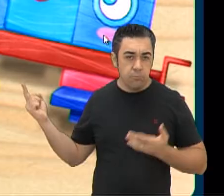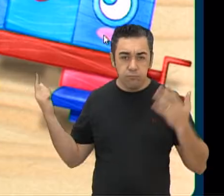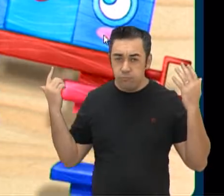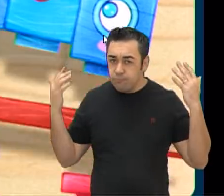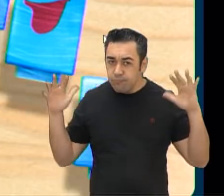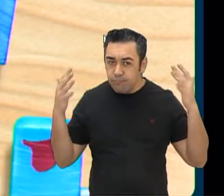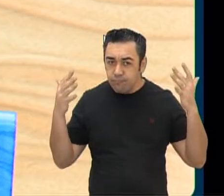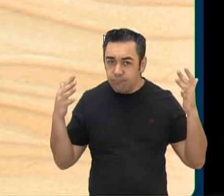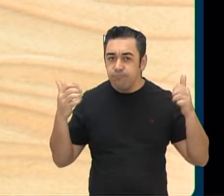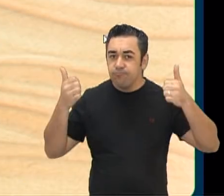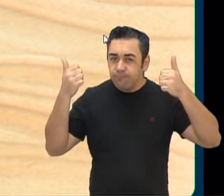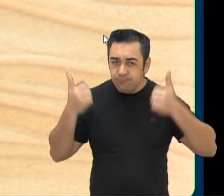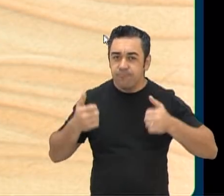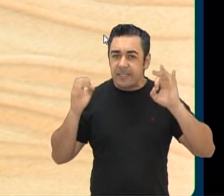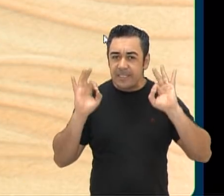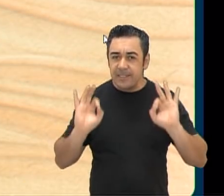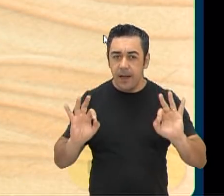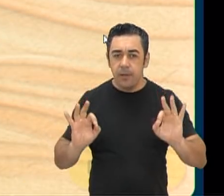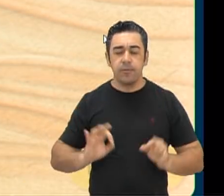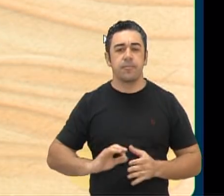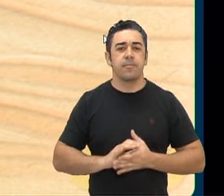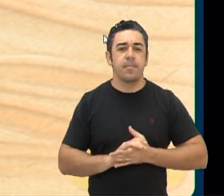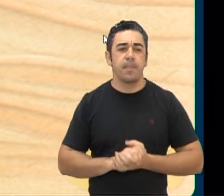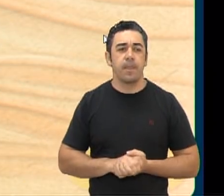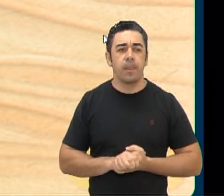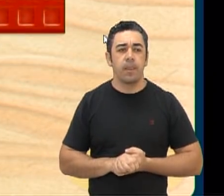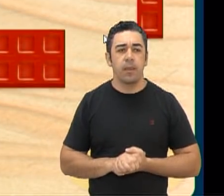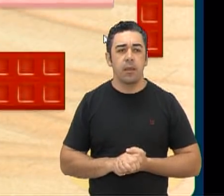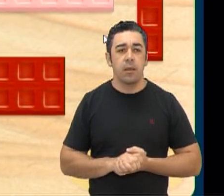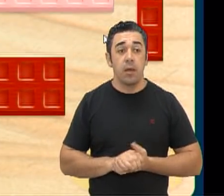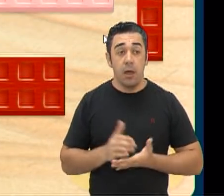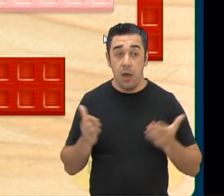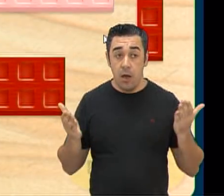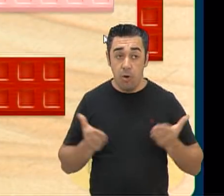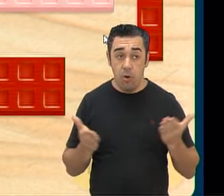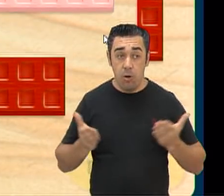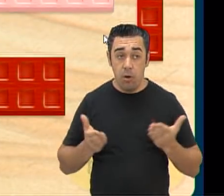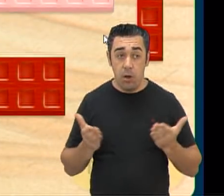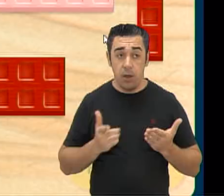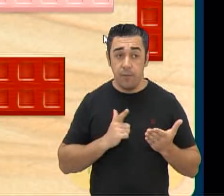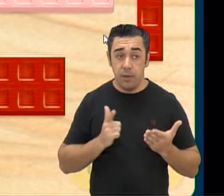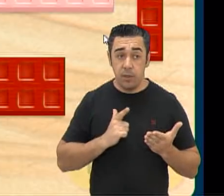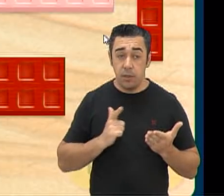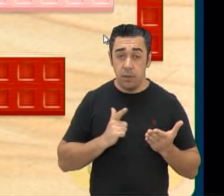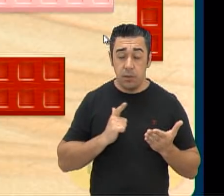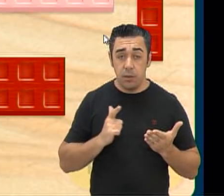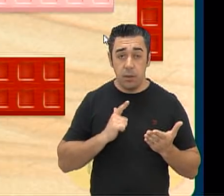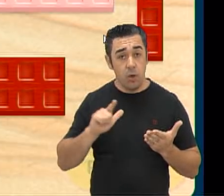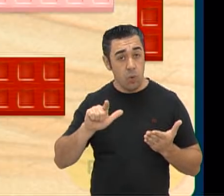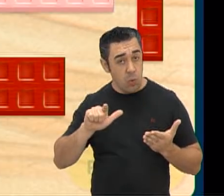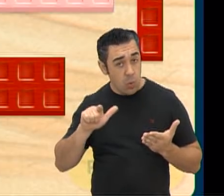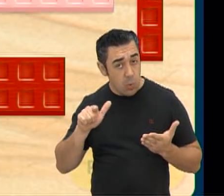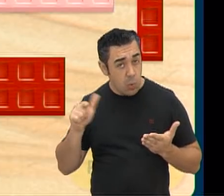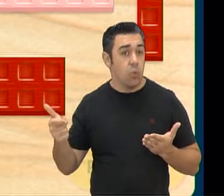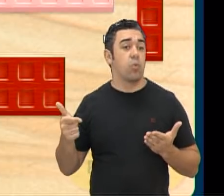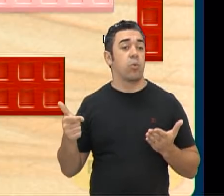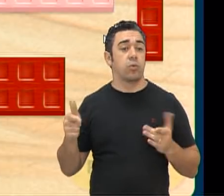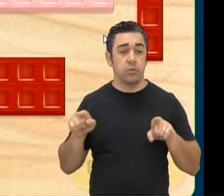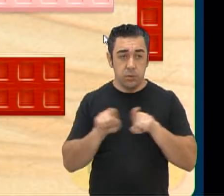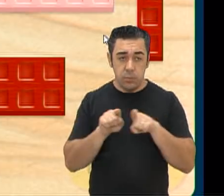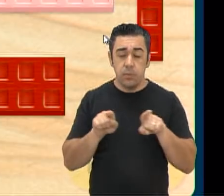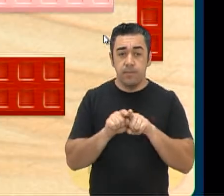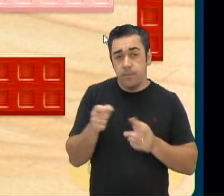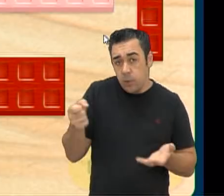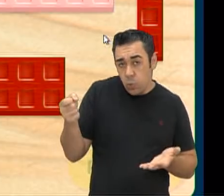Olha lá, legal, ó, deu certinho a montagem da figura. Então agora ele vai disponibilizar novamente uma